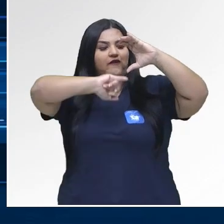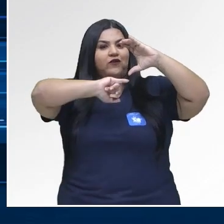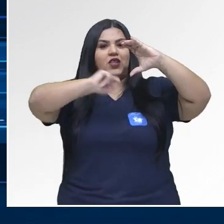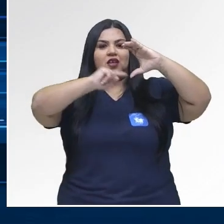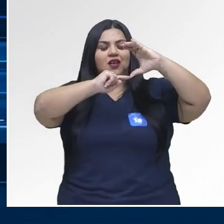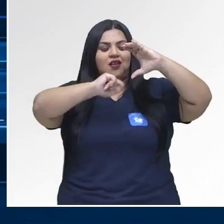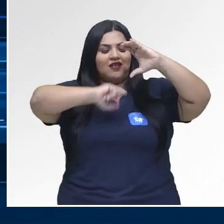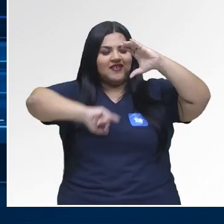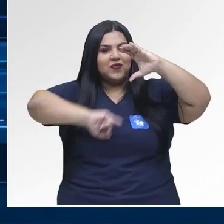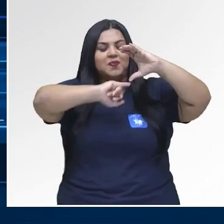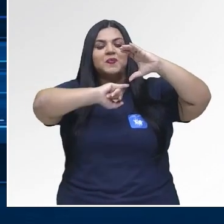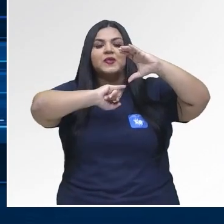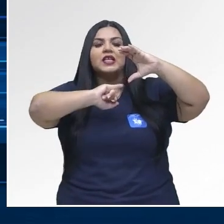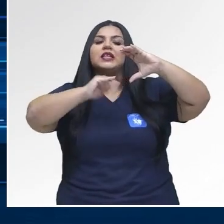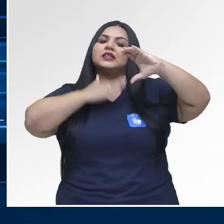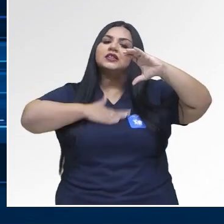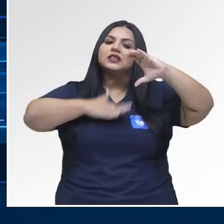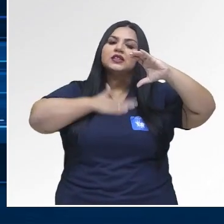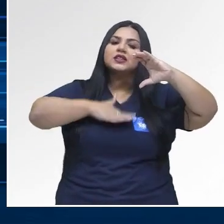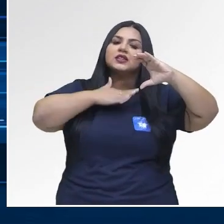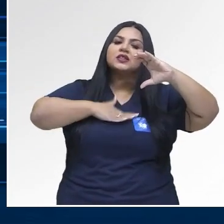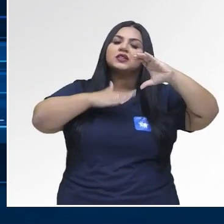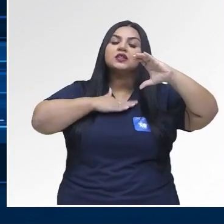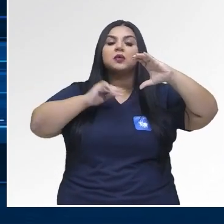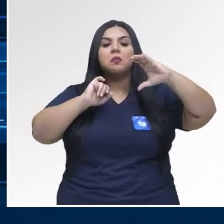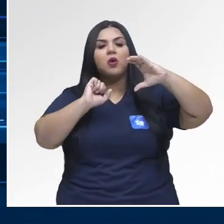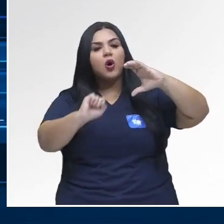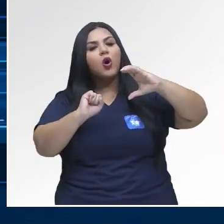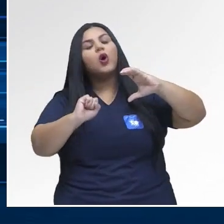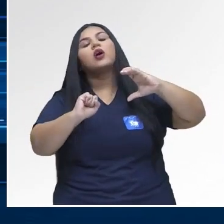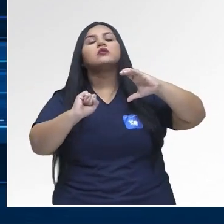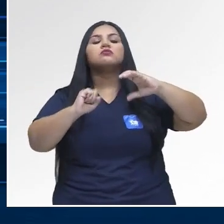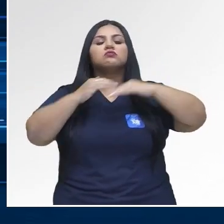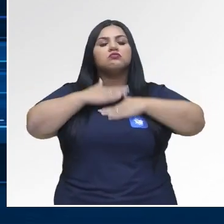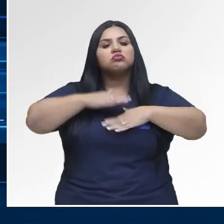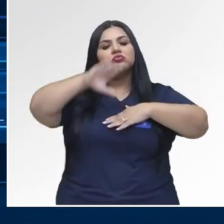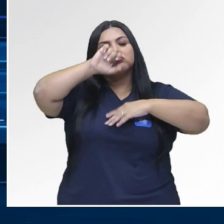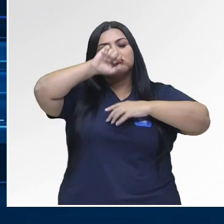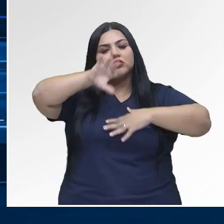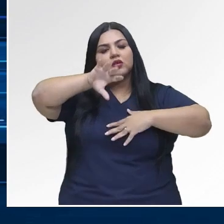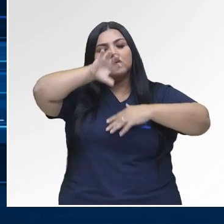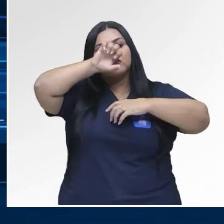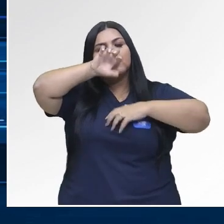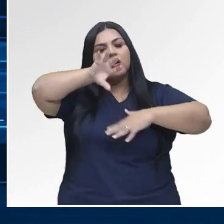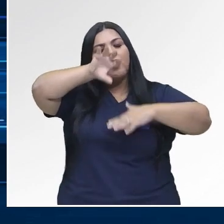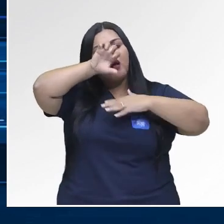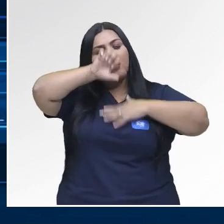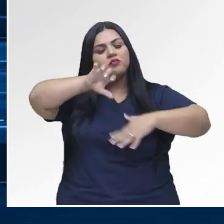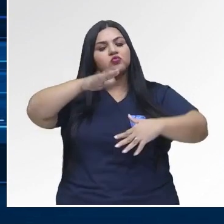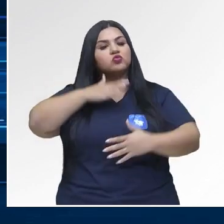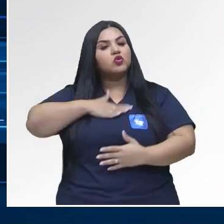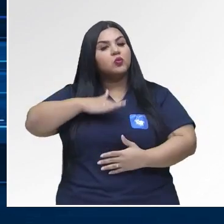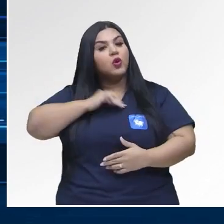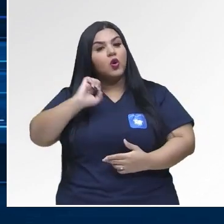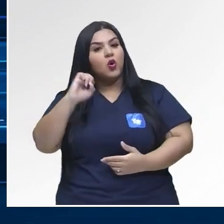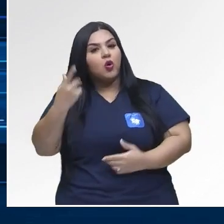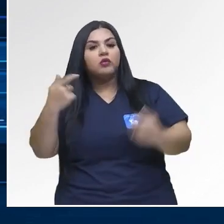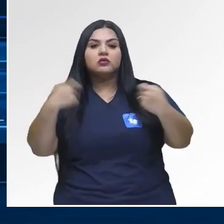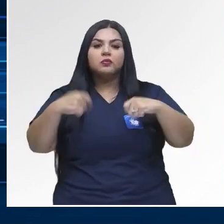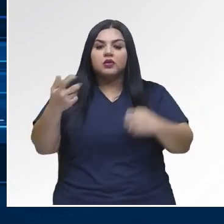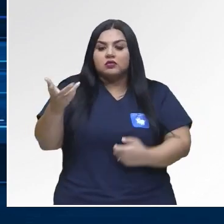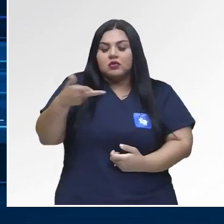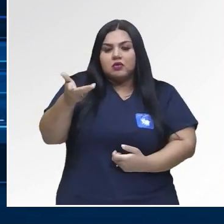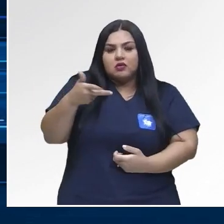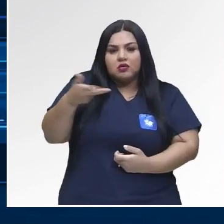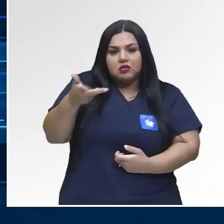está ali tranquilo, né? Se a gente pode manter a respiração tranquila, os batimentos cardíacos, né? Ou se tem que aumentar essa